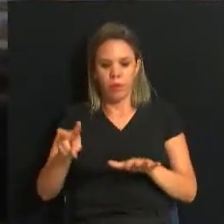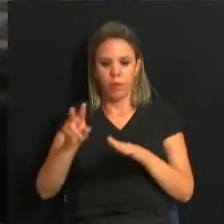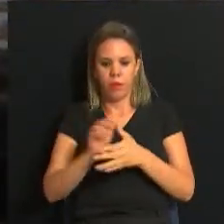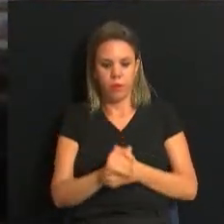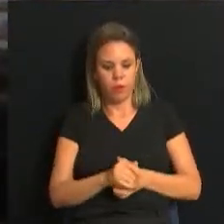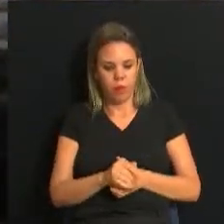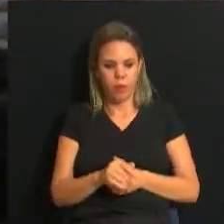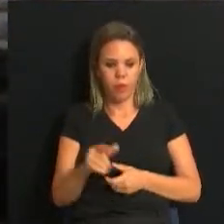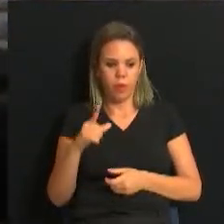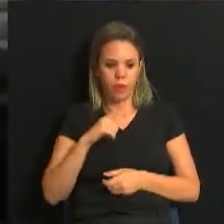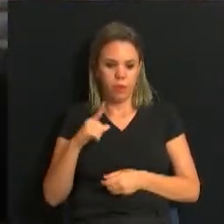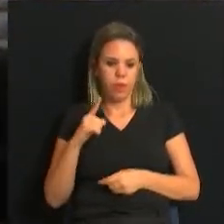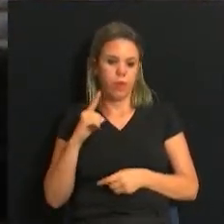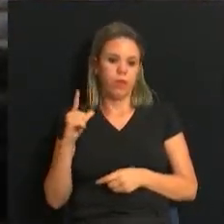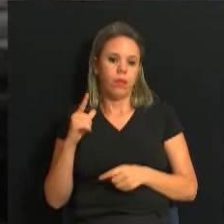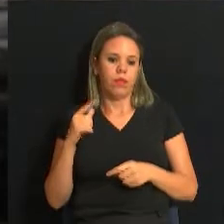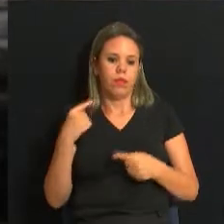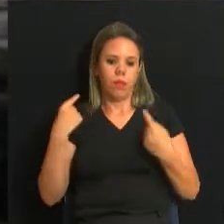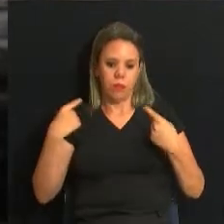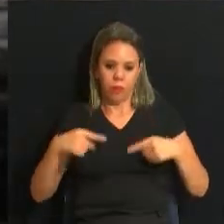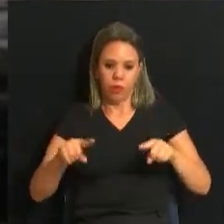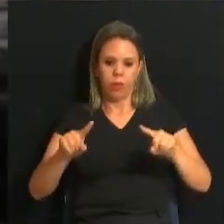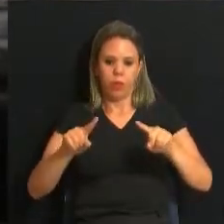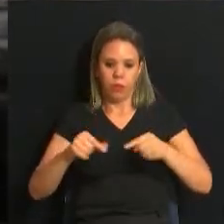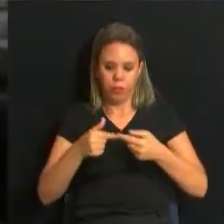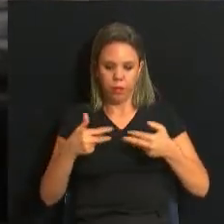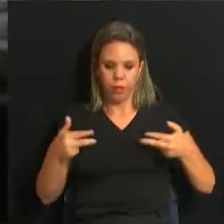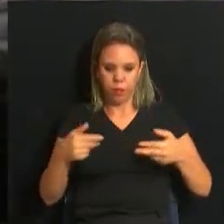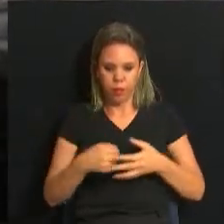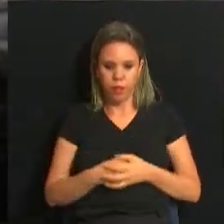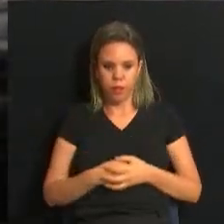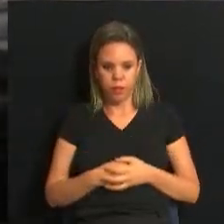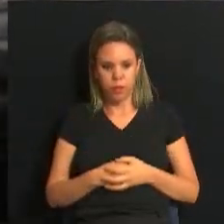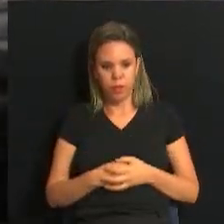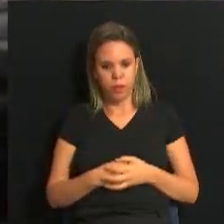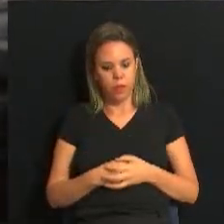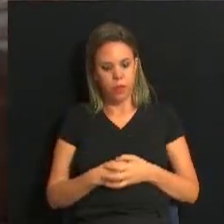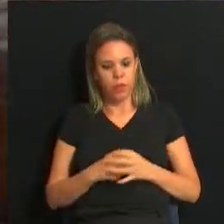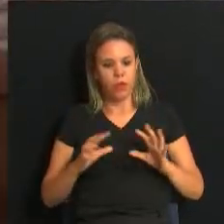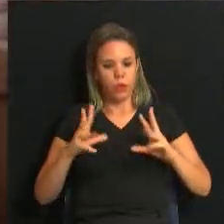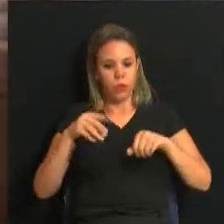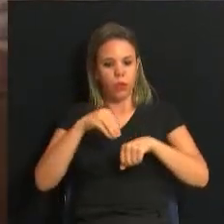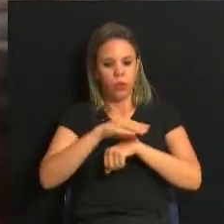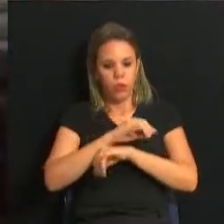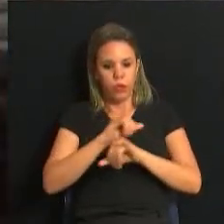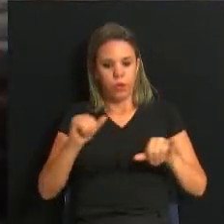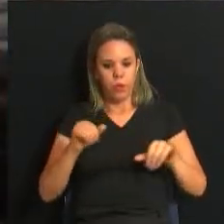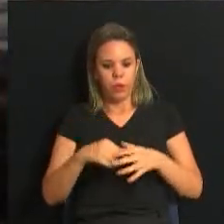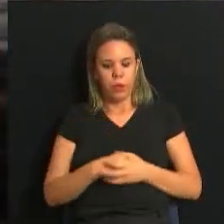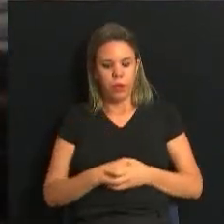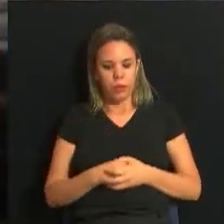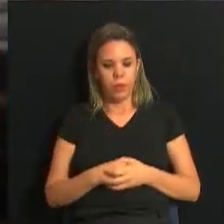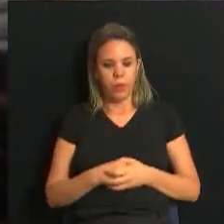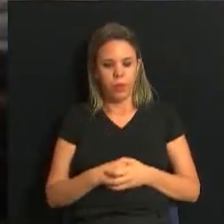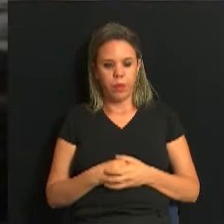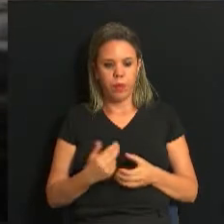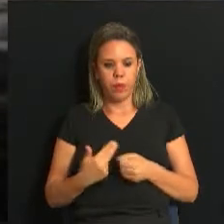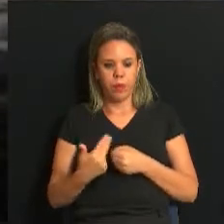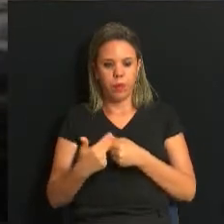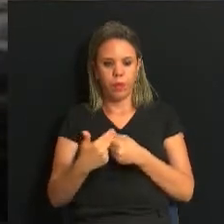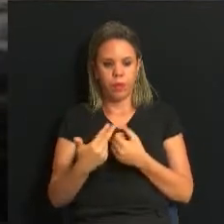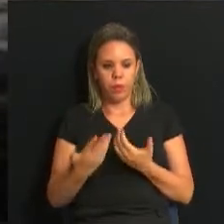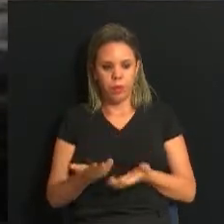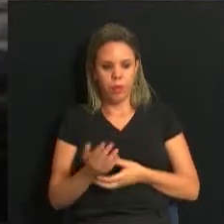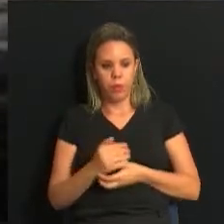teremos videoconcertos, teremos vídeo performances, tudo será transmitido, né, no canal da Unicamp